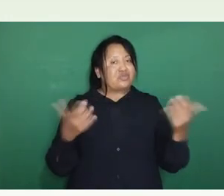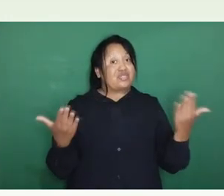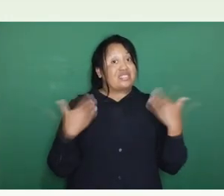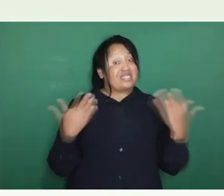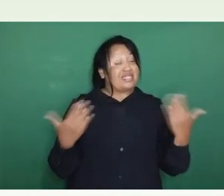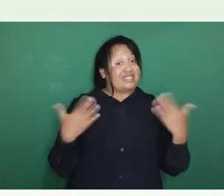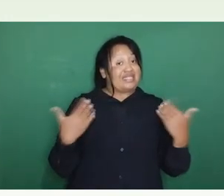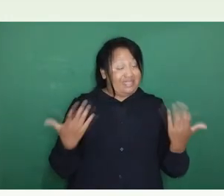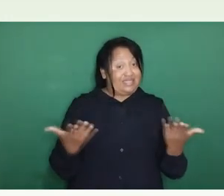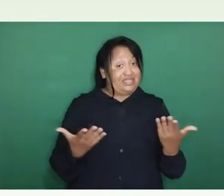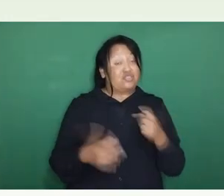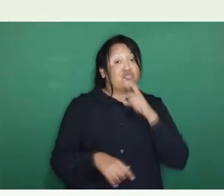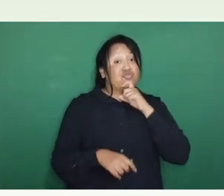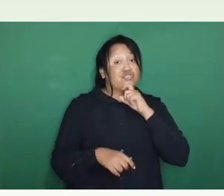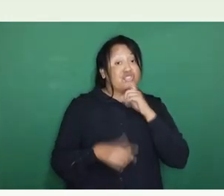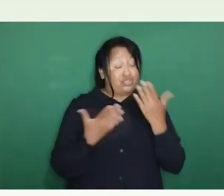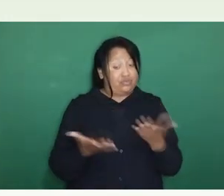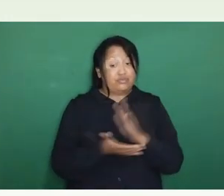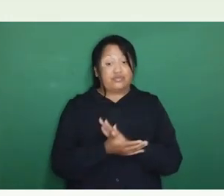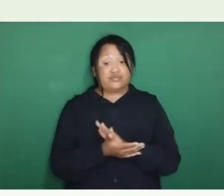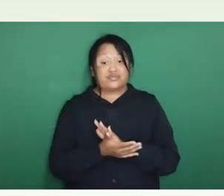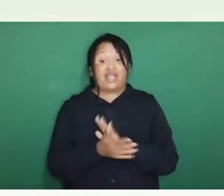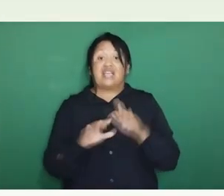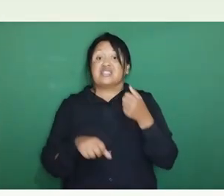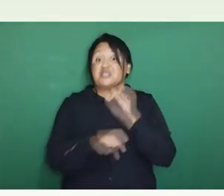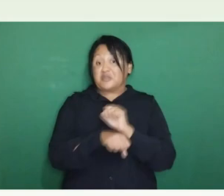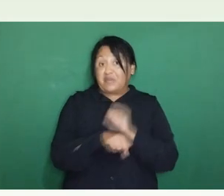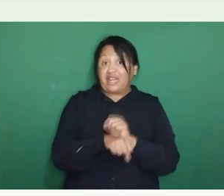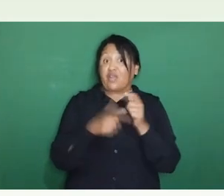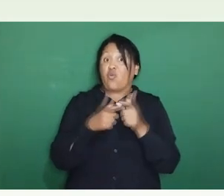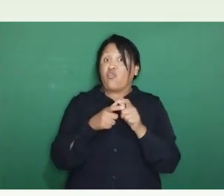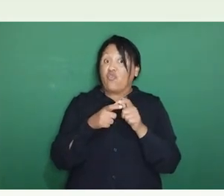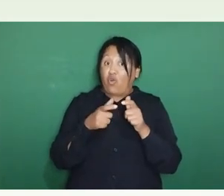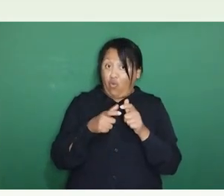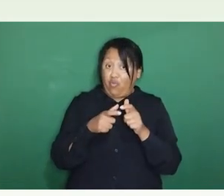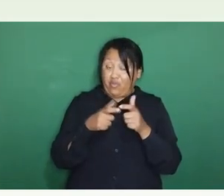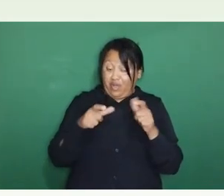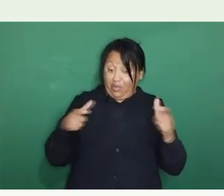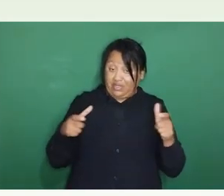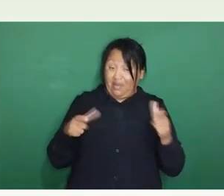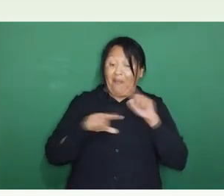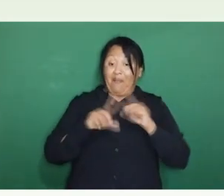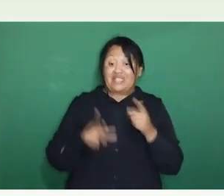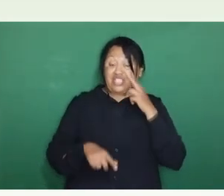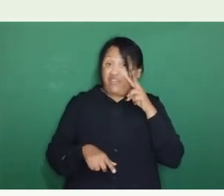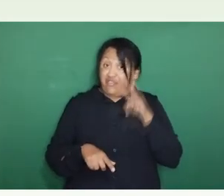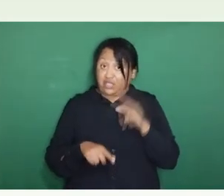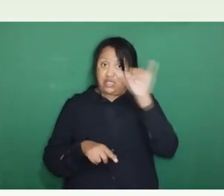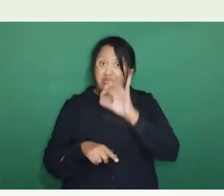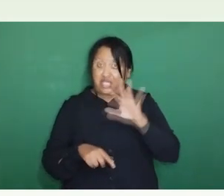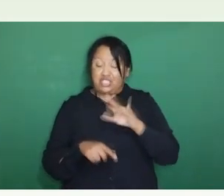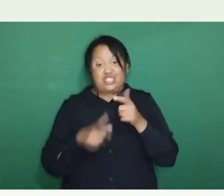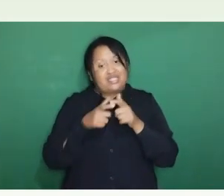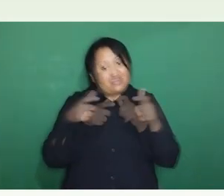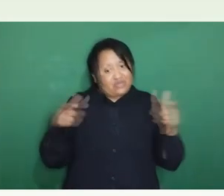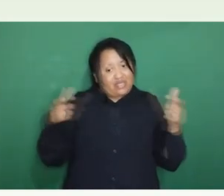desse gelo né você do calor para o gelo a gente esperava que o volume aumentasse mas a gente tá vendo que o volume está